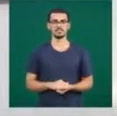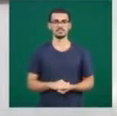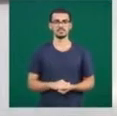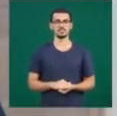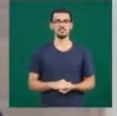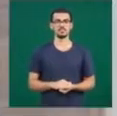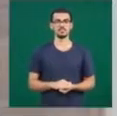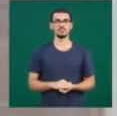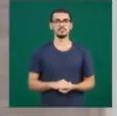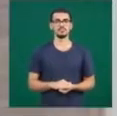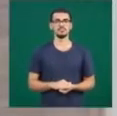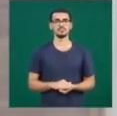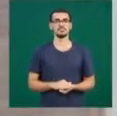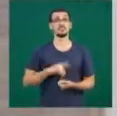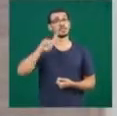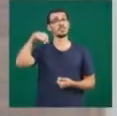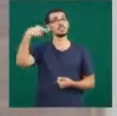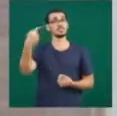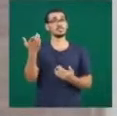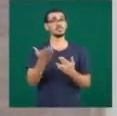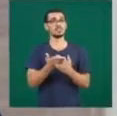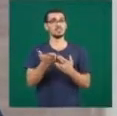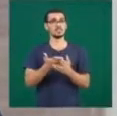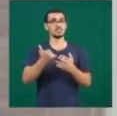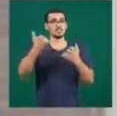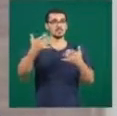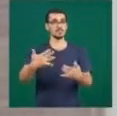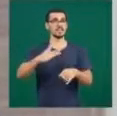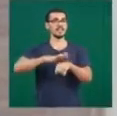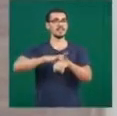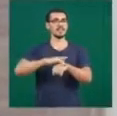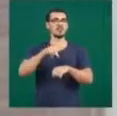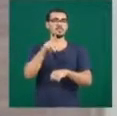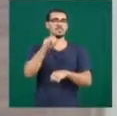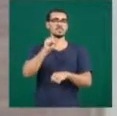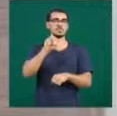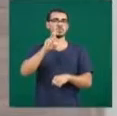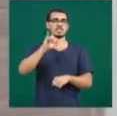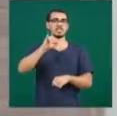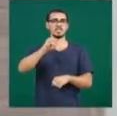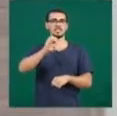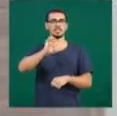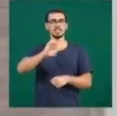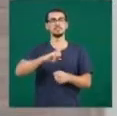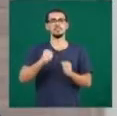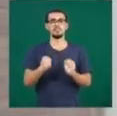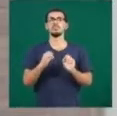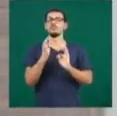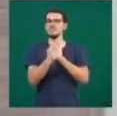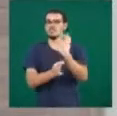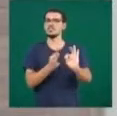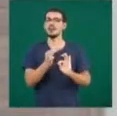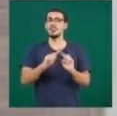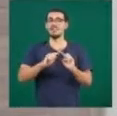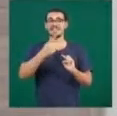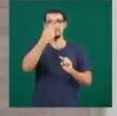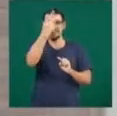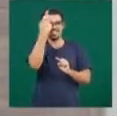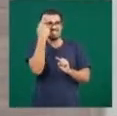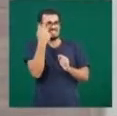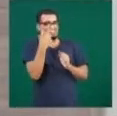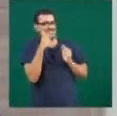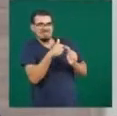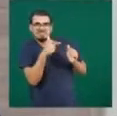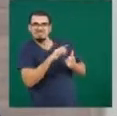de Freitas. E depois do intervalo, saúde, vamos falar de psoríase. Tem tratamento, mas ainda é comum a discriminação